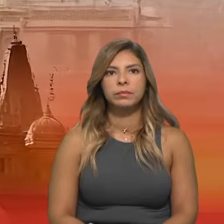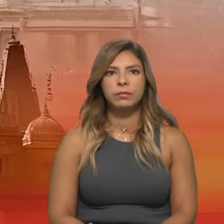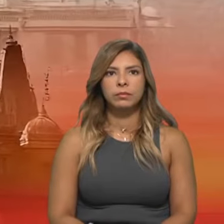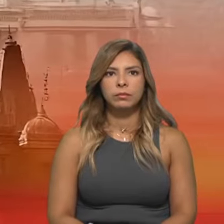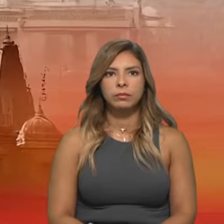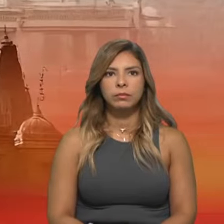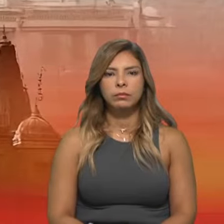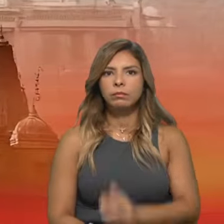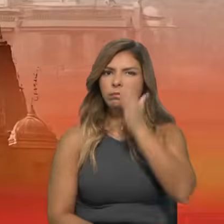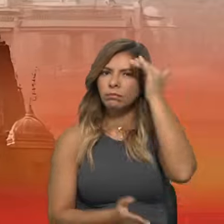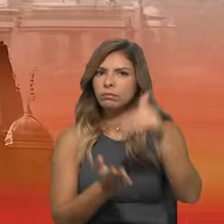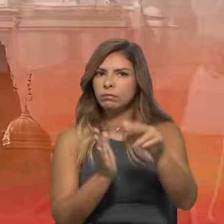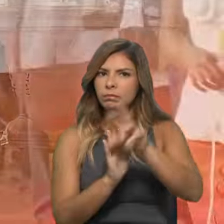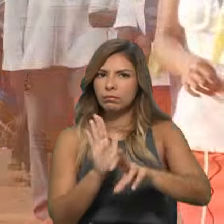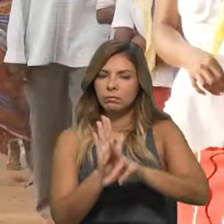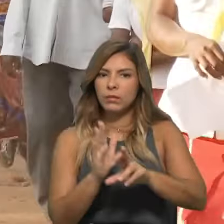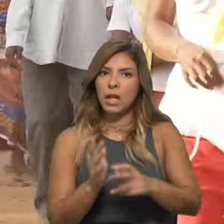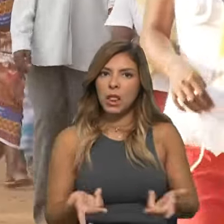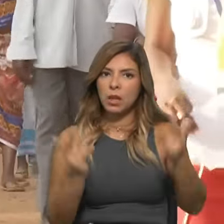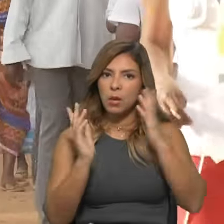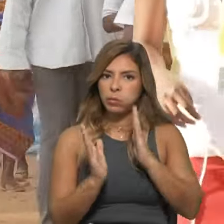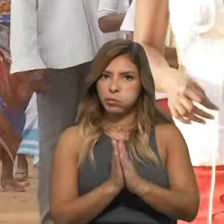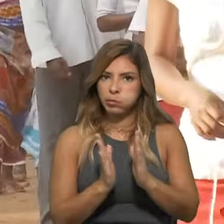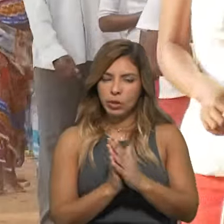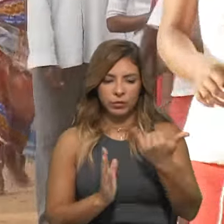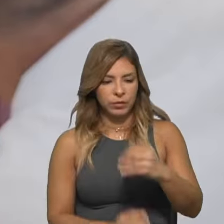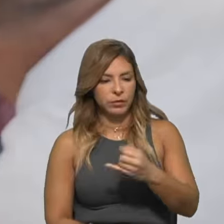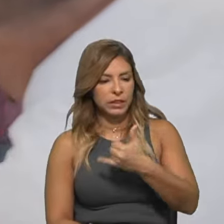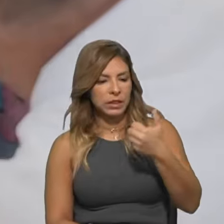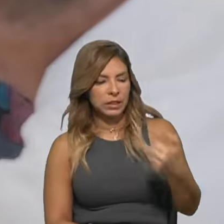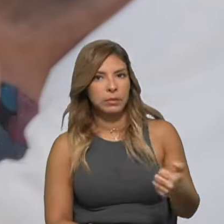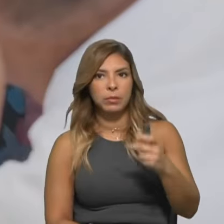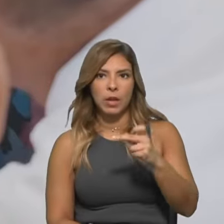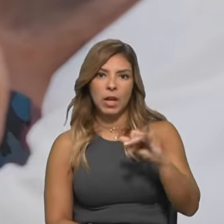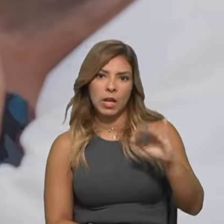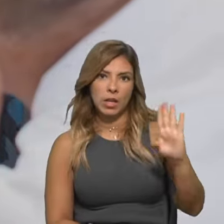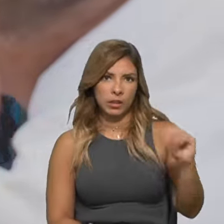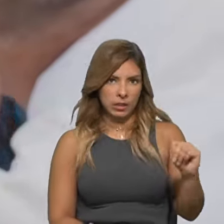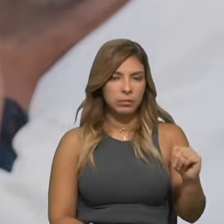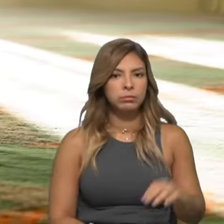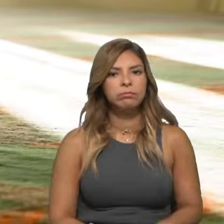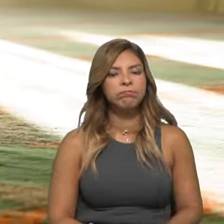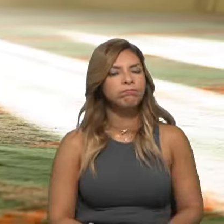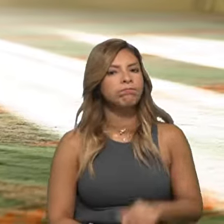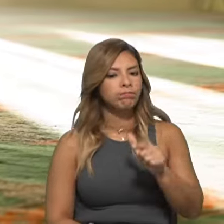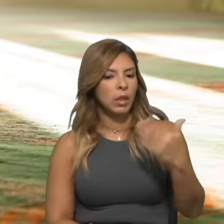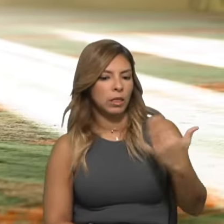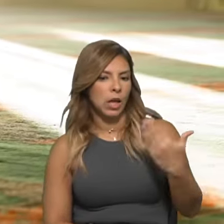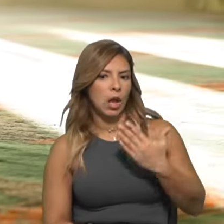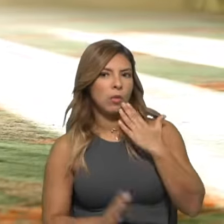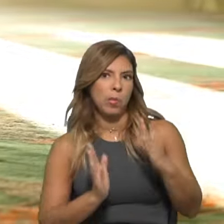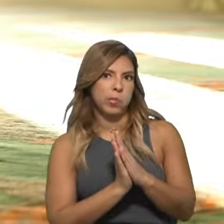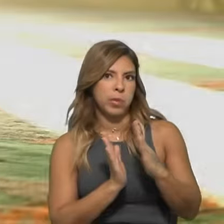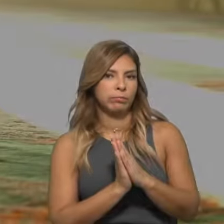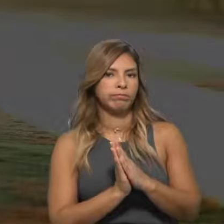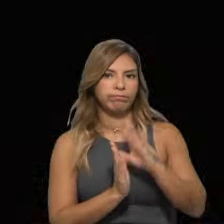As conclusões do relatório sobre a liberdade religiosa 2025 da AIS revelam que este direito fundamental está mais